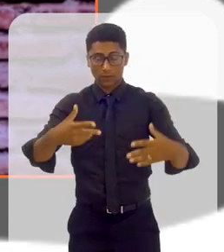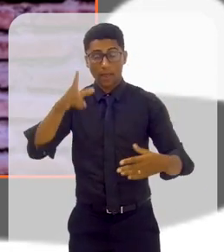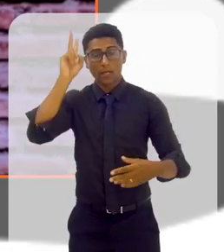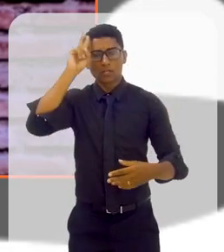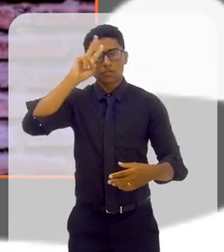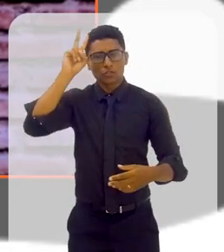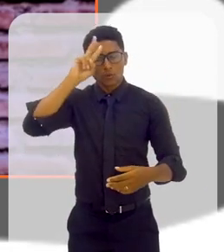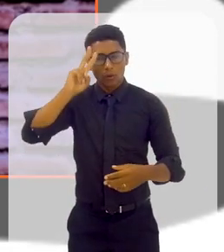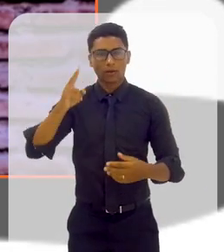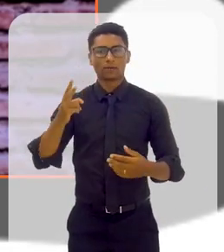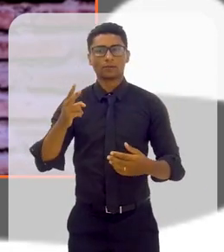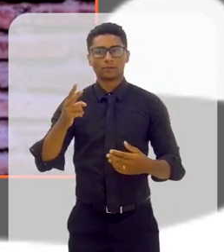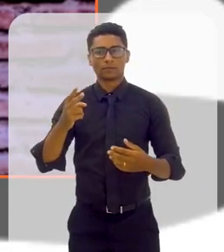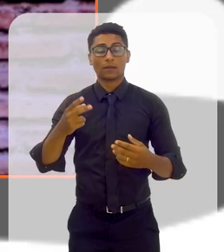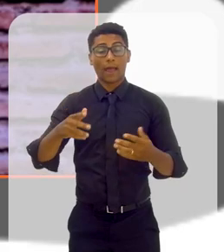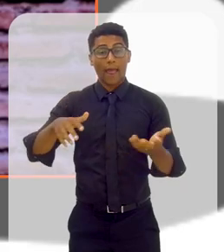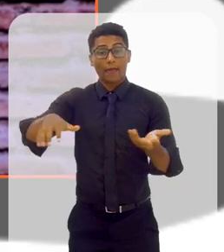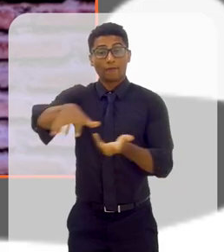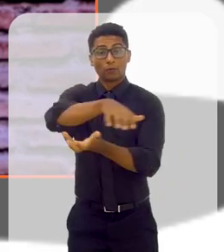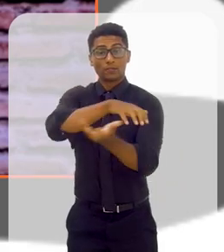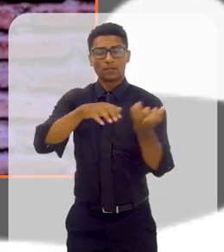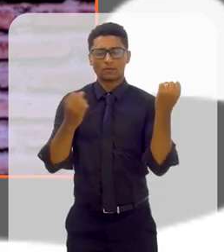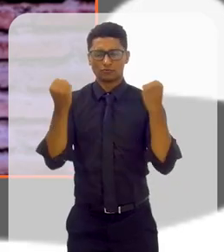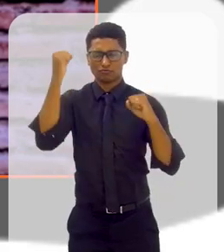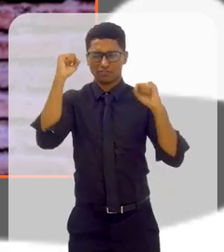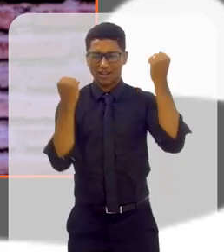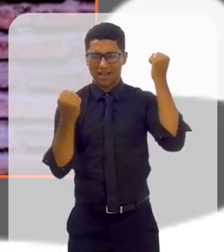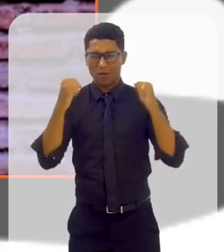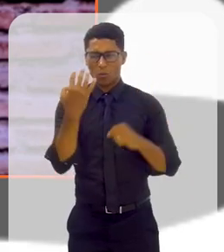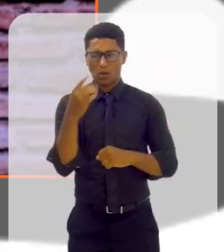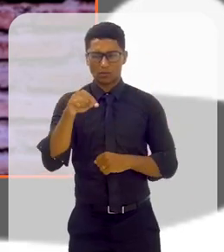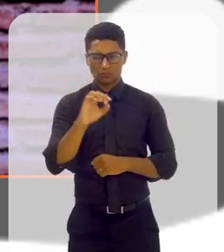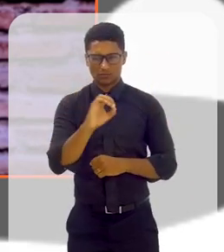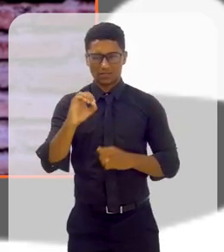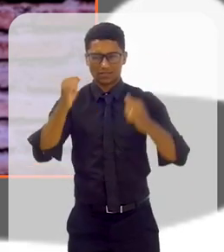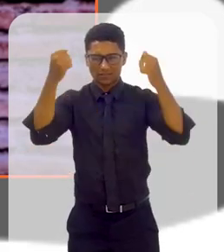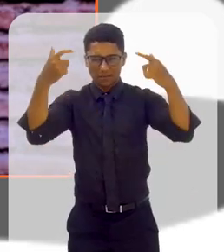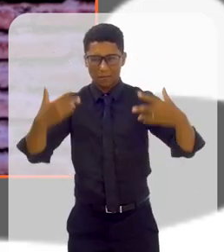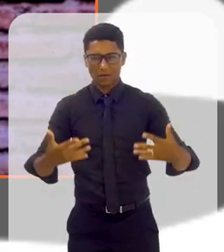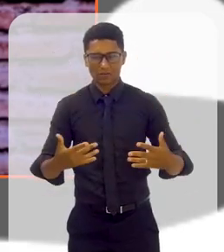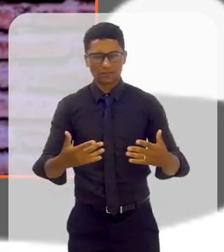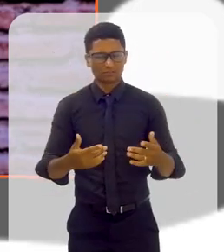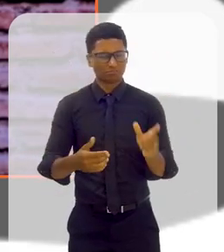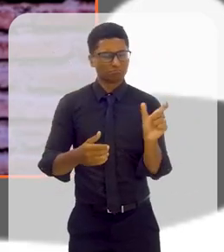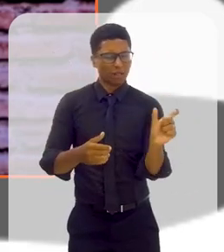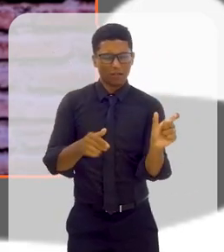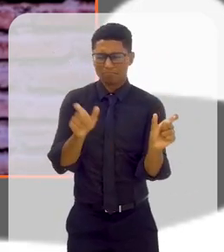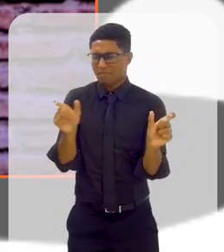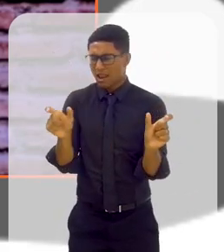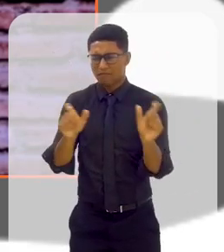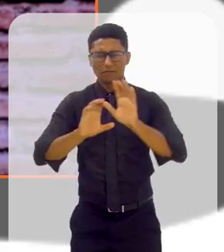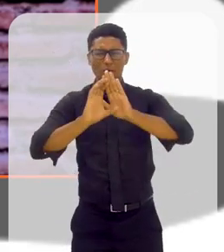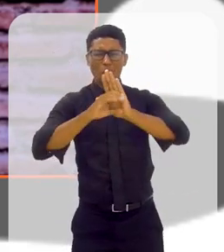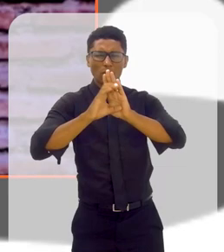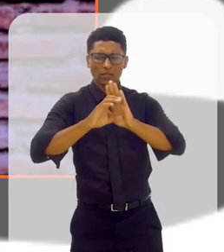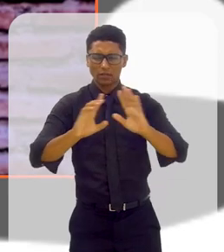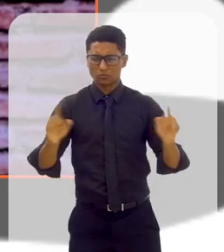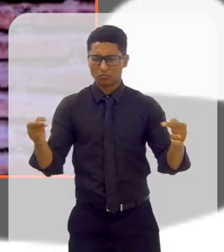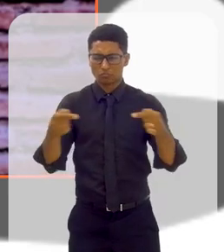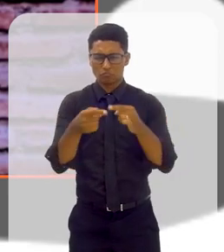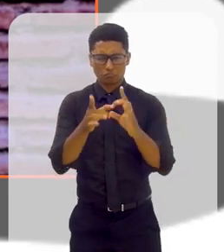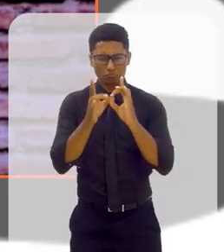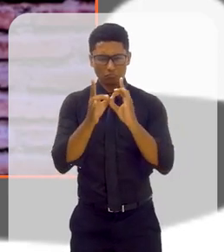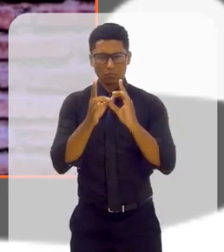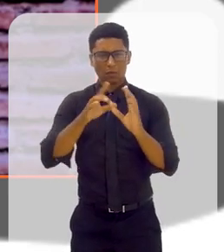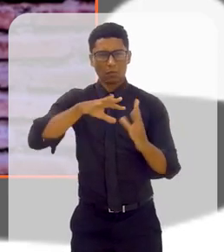chegar na quarta revolução industrial e explicar como esses dois conceitos estão tão conectados e